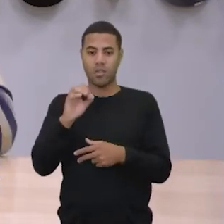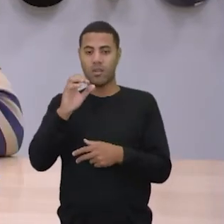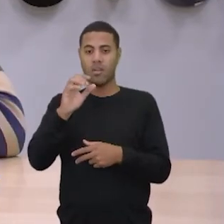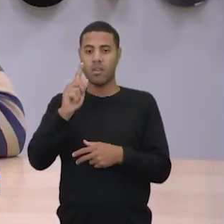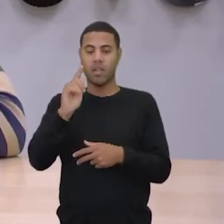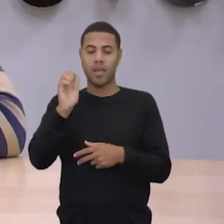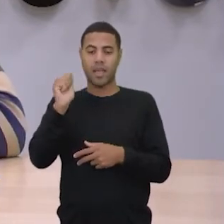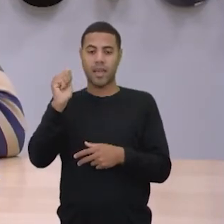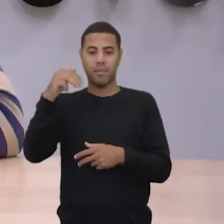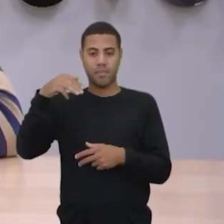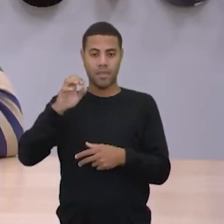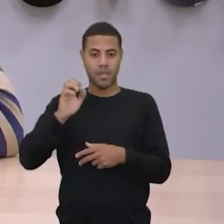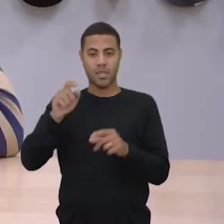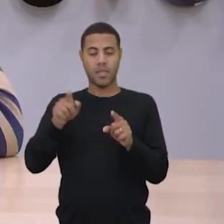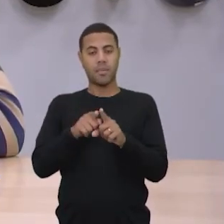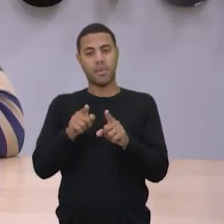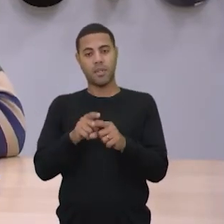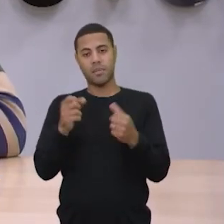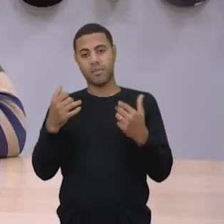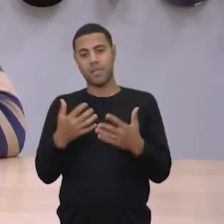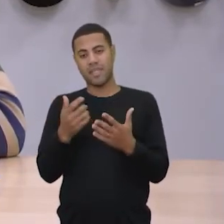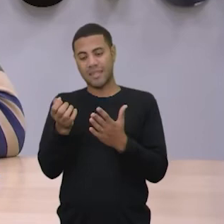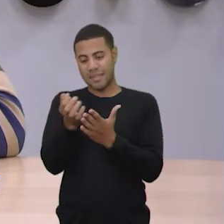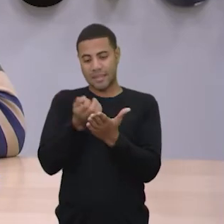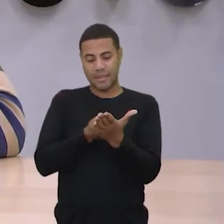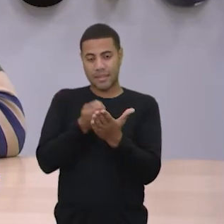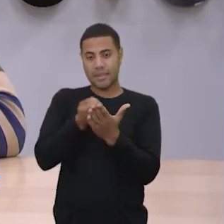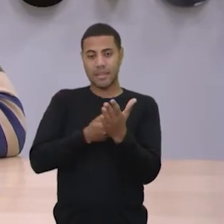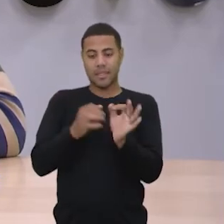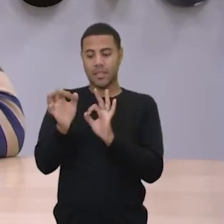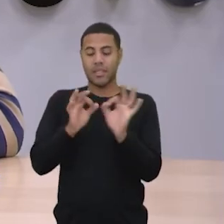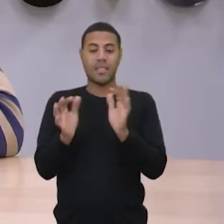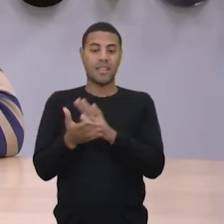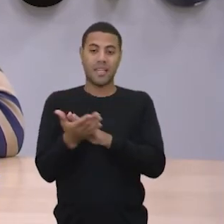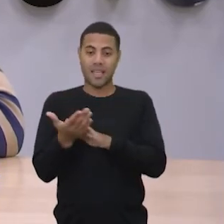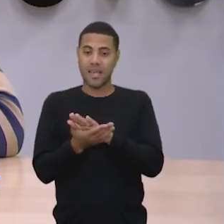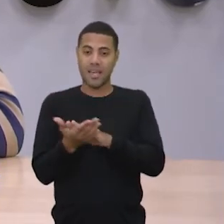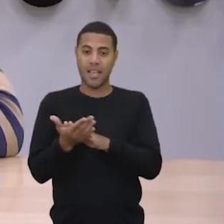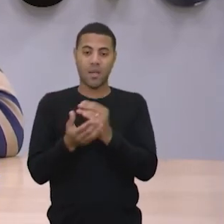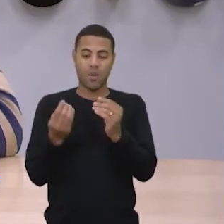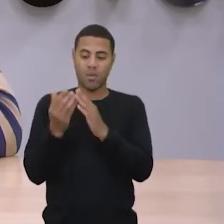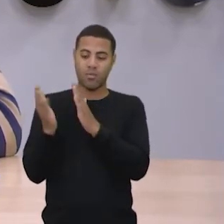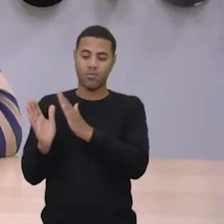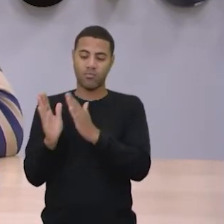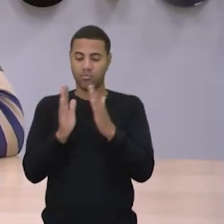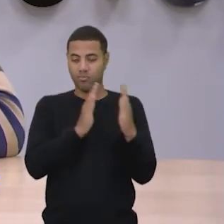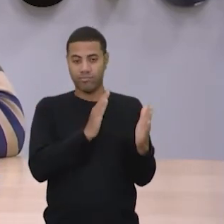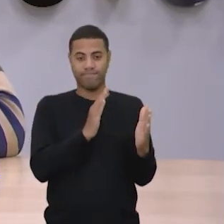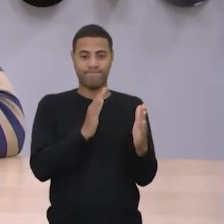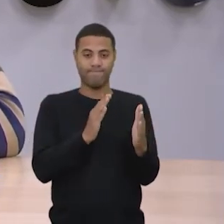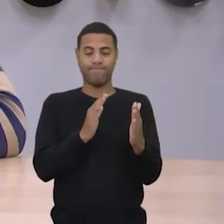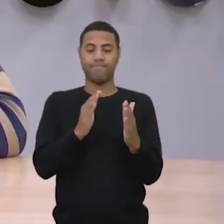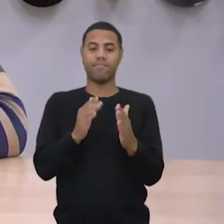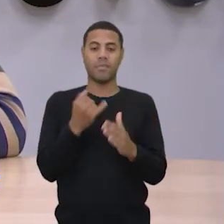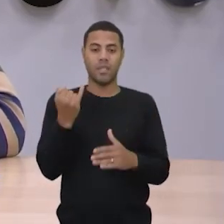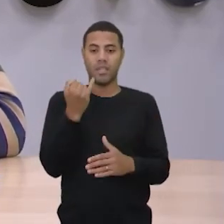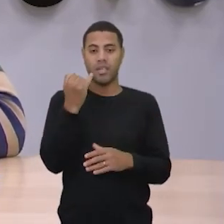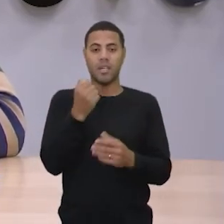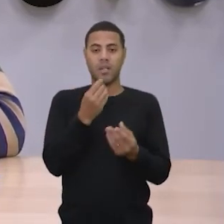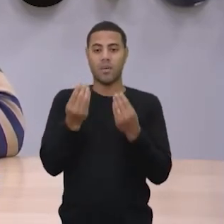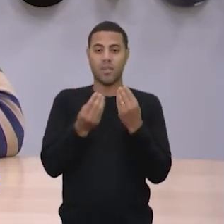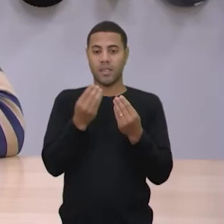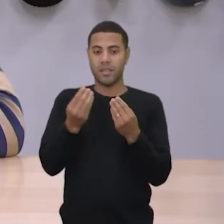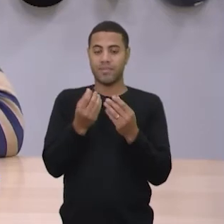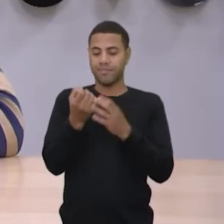organizassem o trabalho, não anotassem exatamente todos os comandos, o passo a passo, né? Para a elaboração